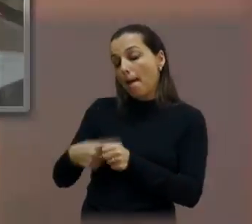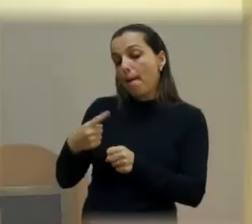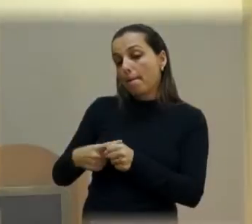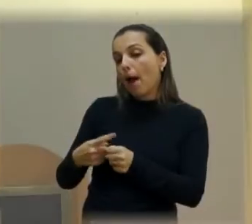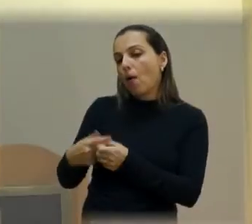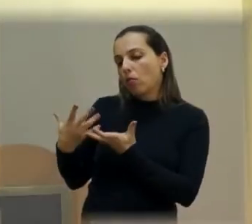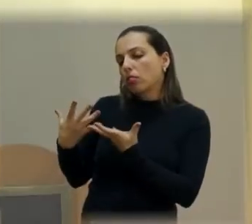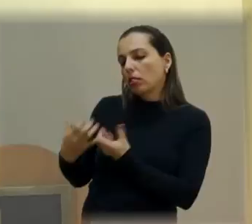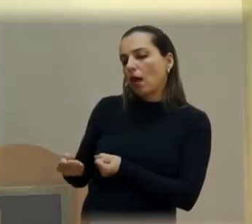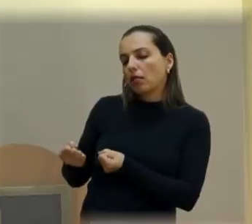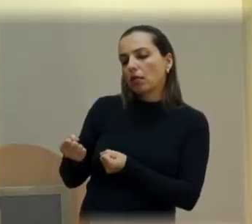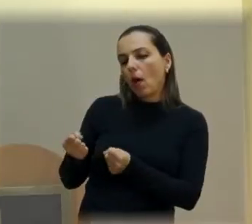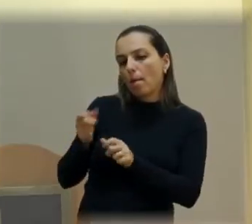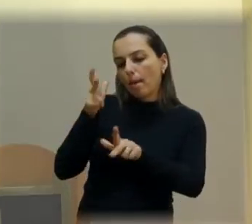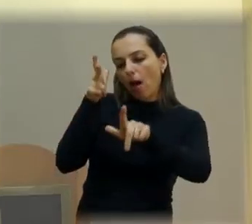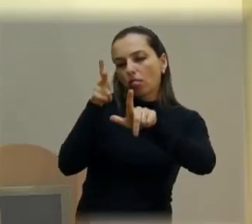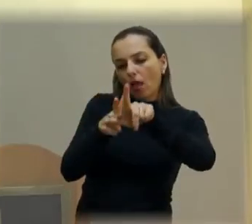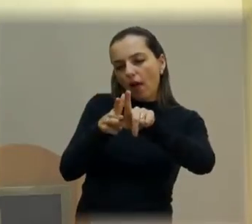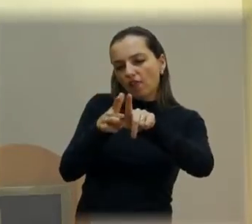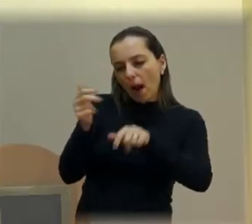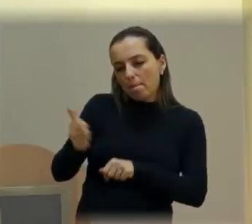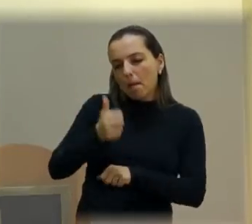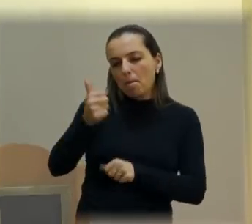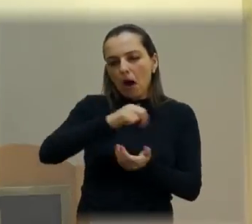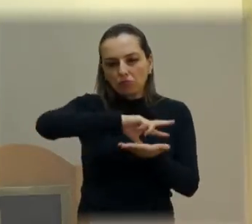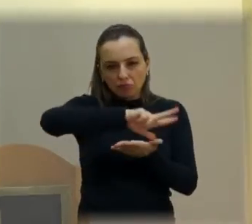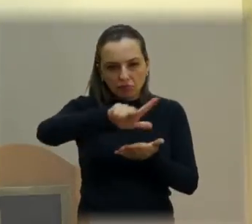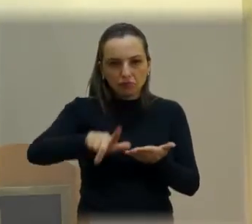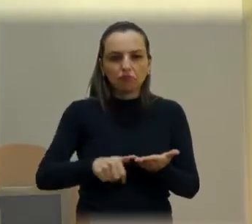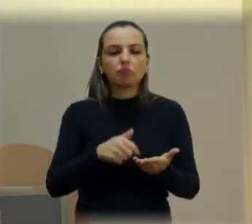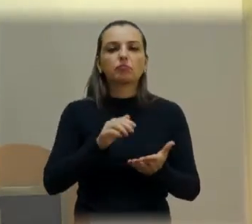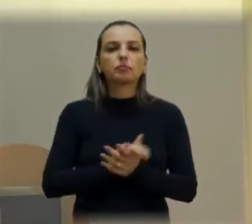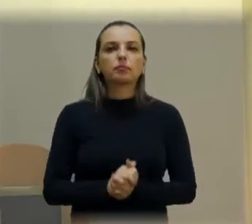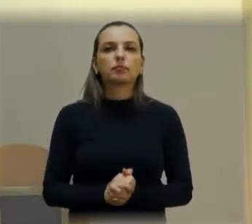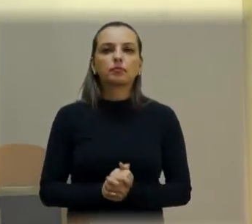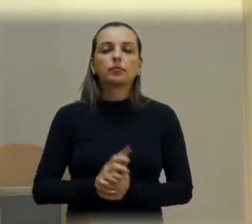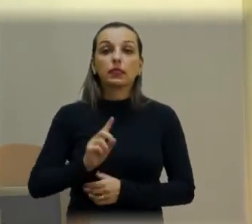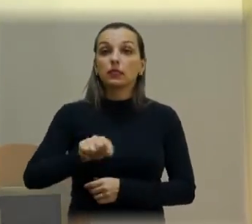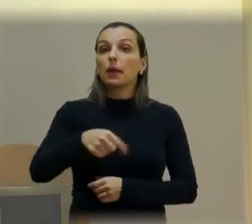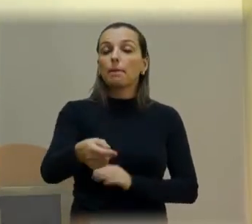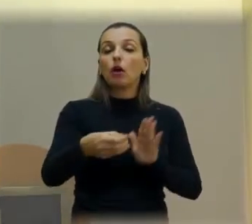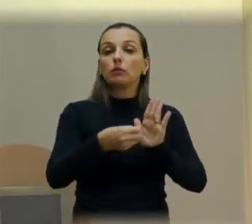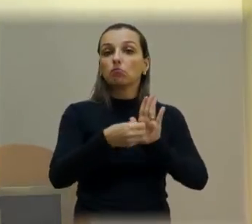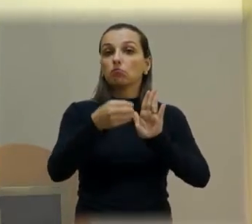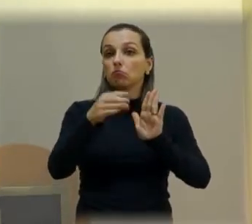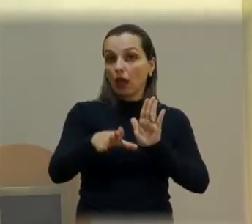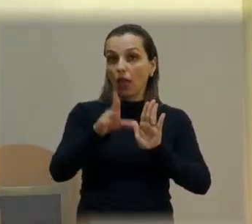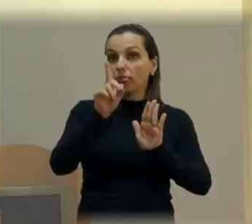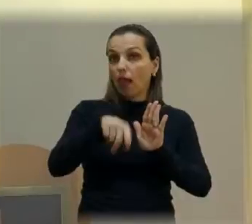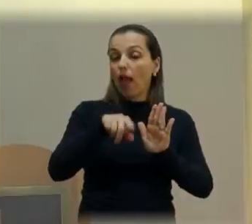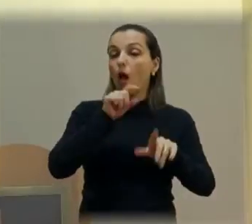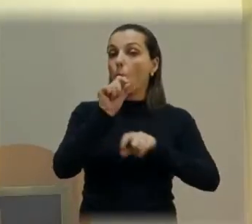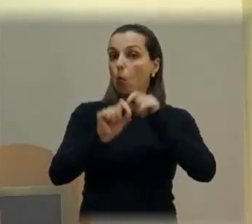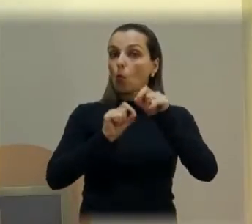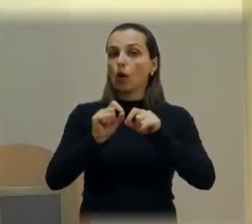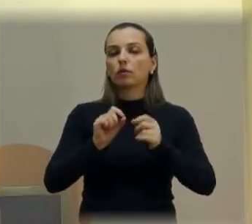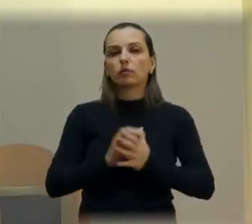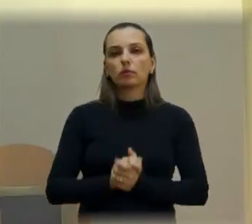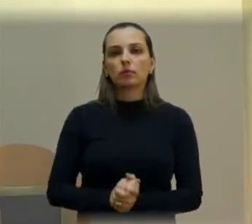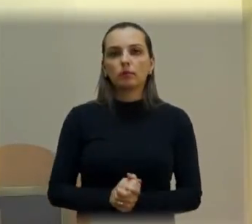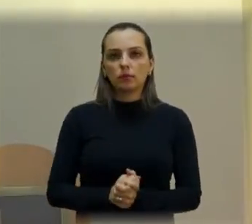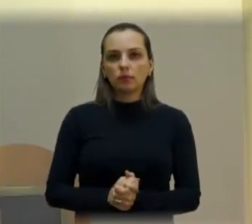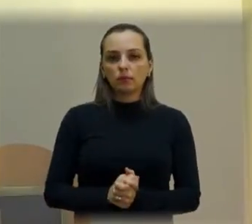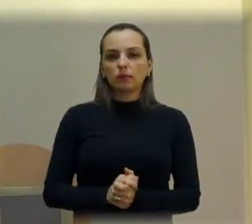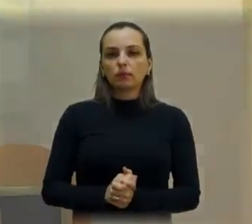das primeiras lives que nós fizemos aí com toda a sinalização. A próxima indicação também, ah lá, mais